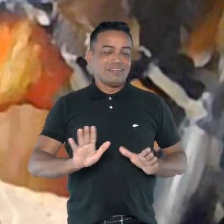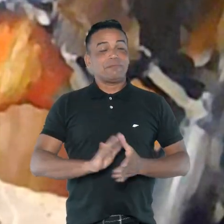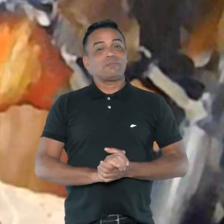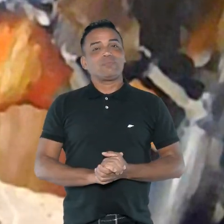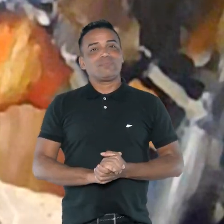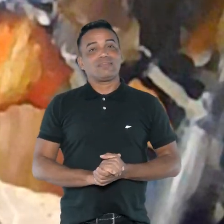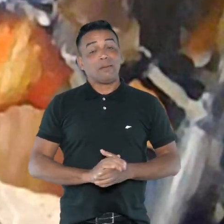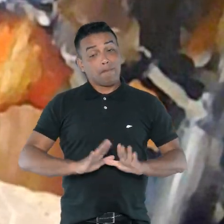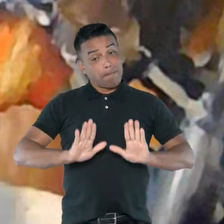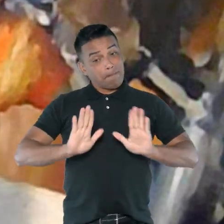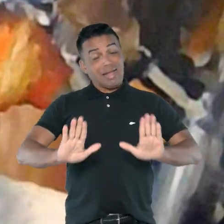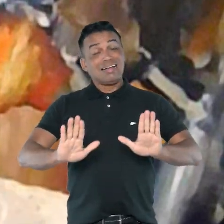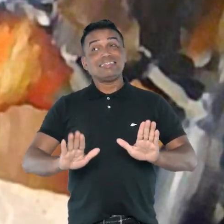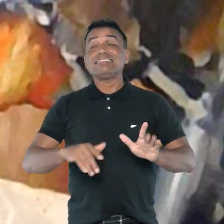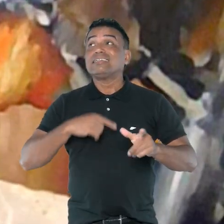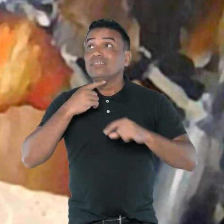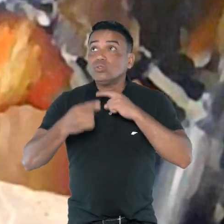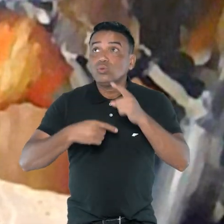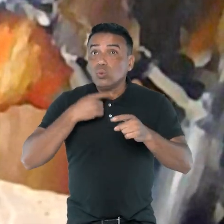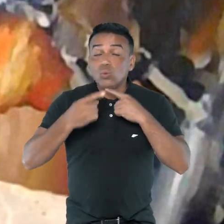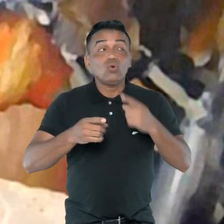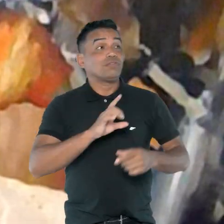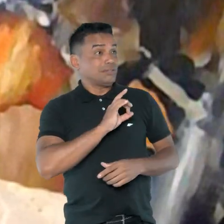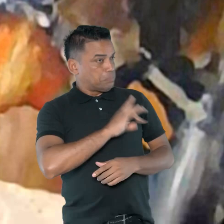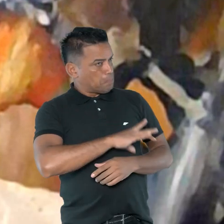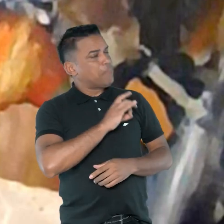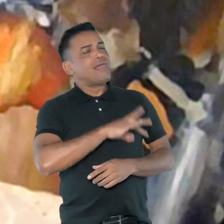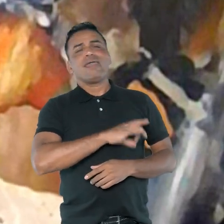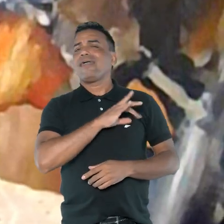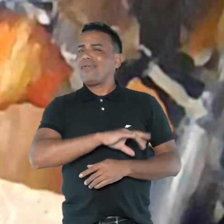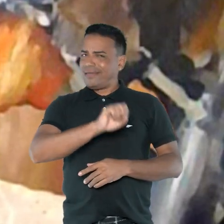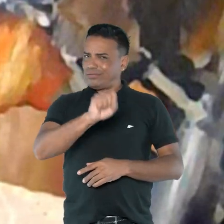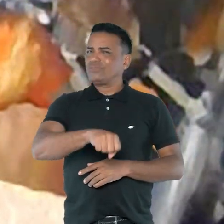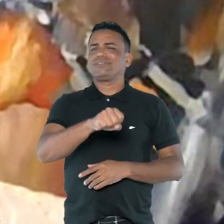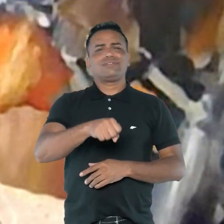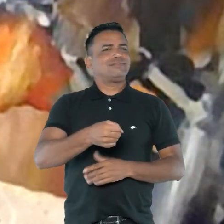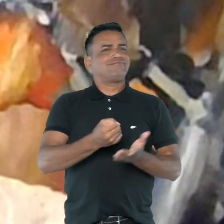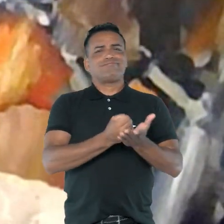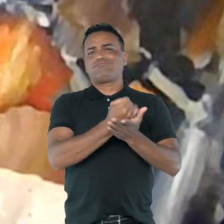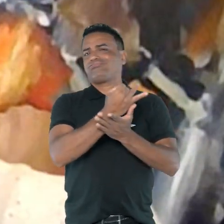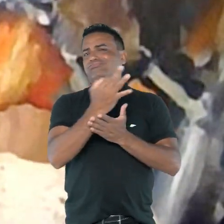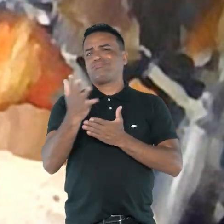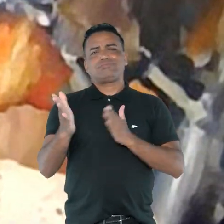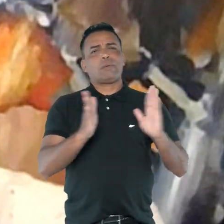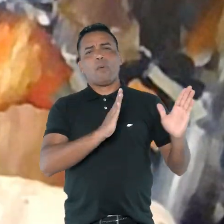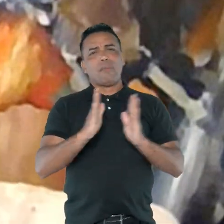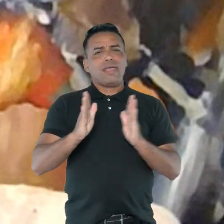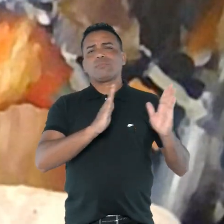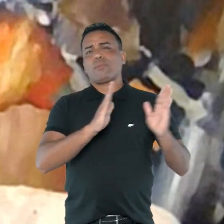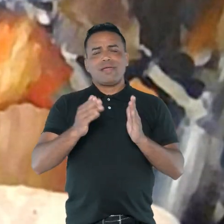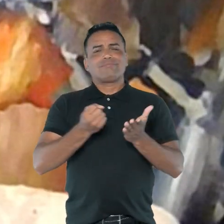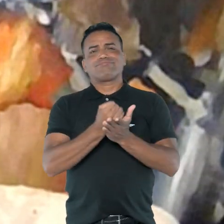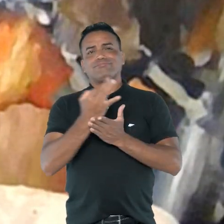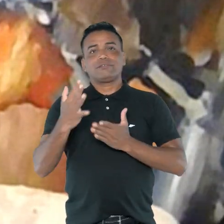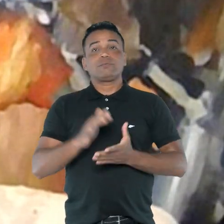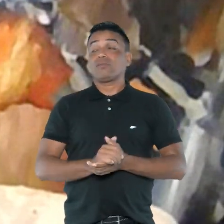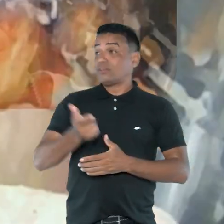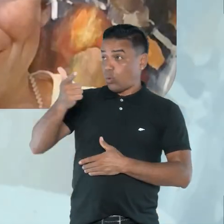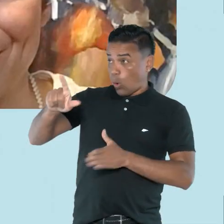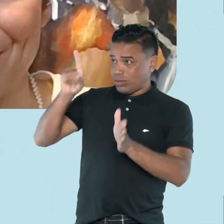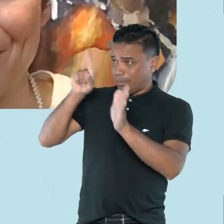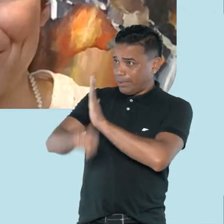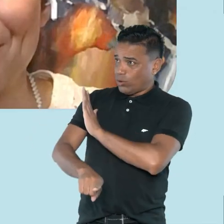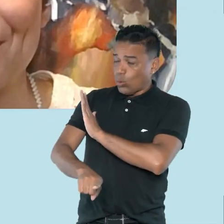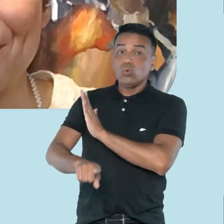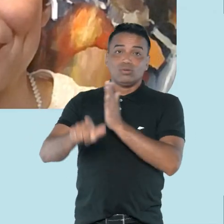Mas tive muitas dúvidas e tive medo, sim, em vários momentos. Inspira uma outra